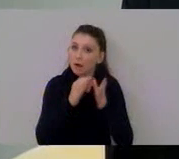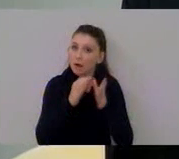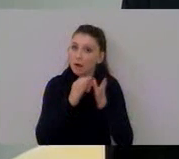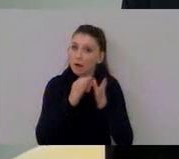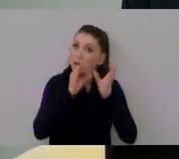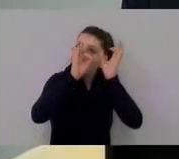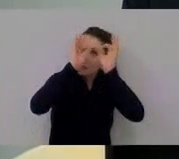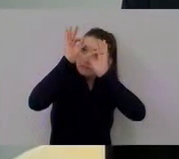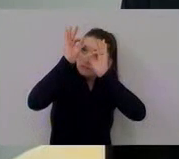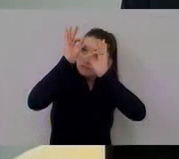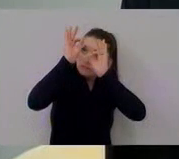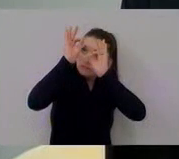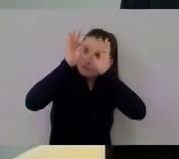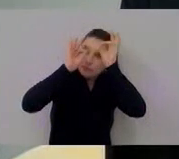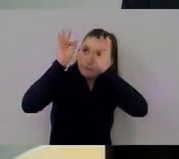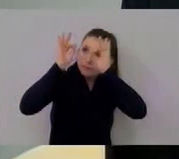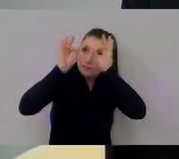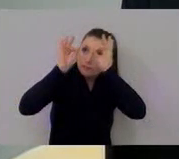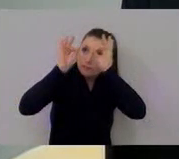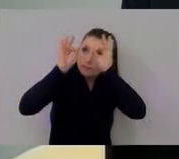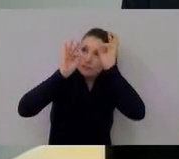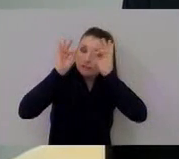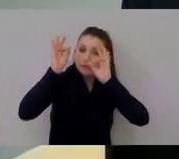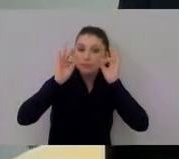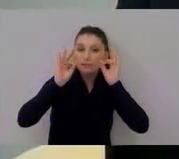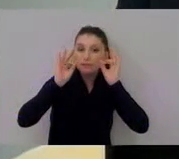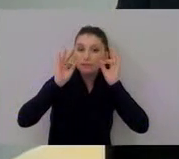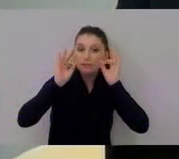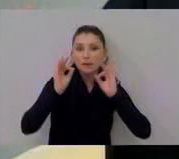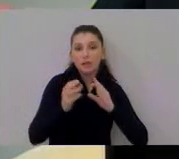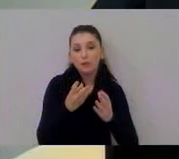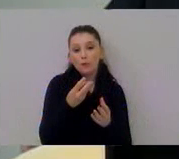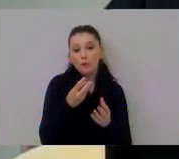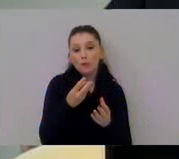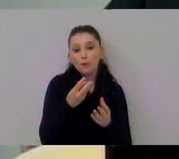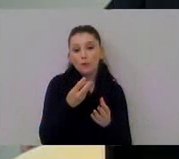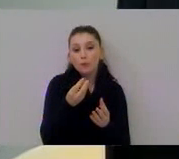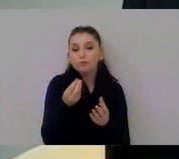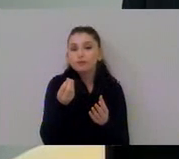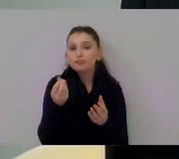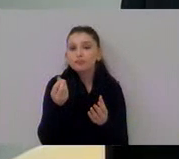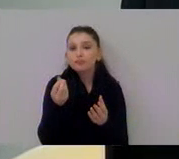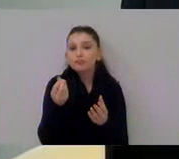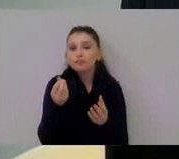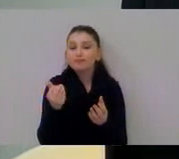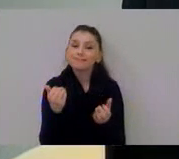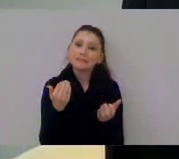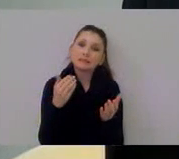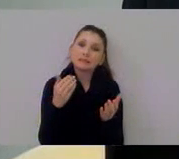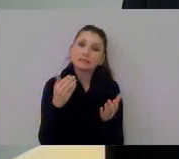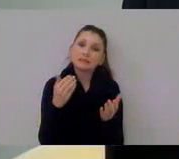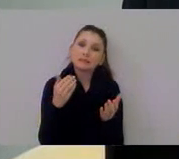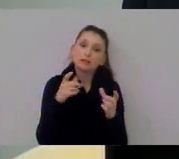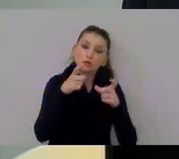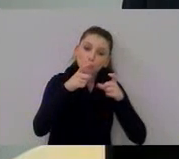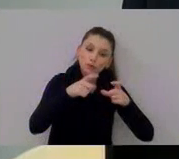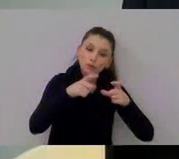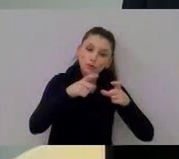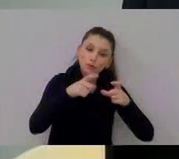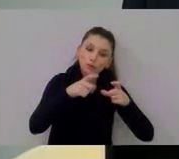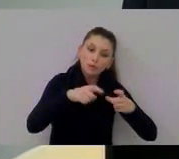a qualidade daquele ginásio. Está acontecendo.